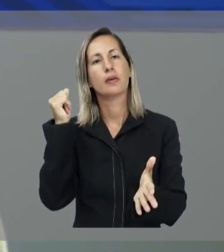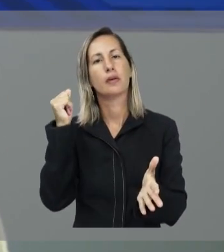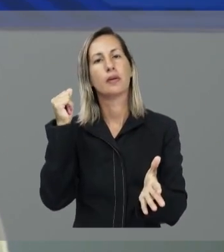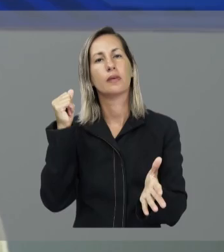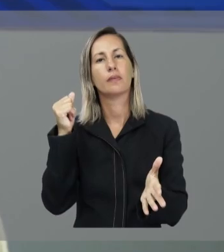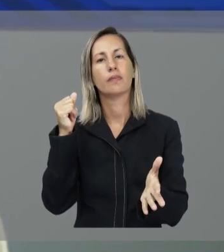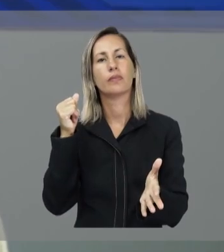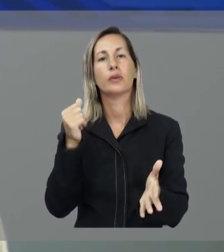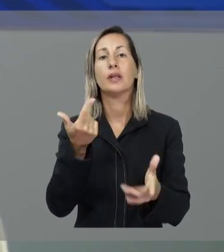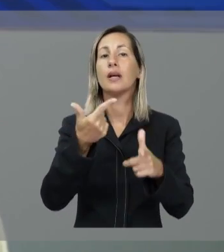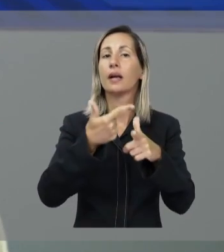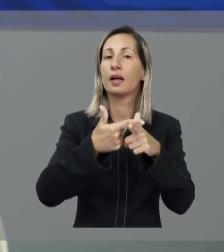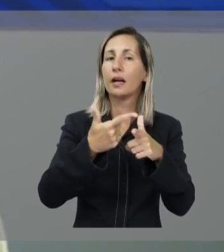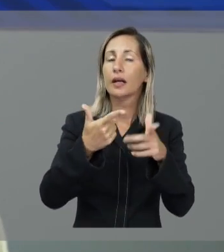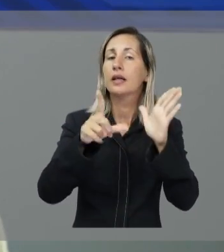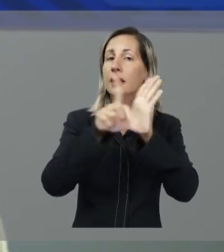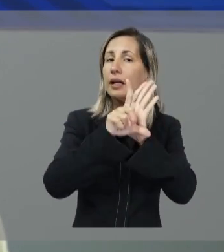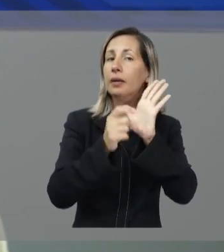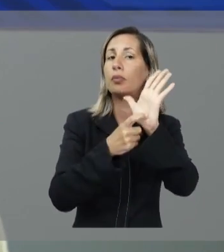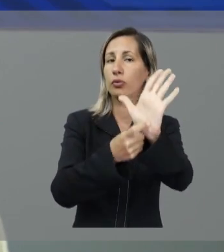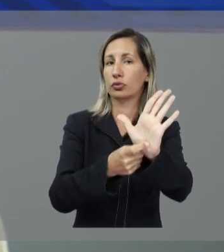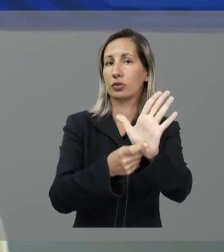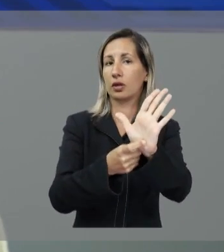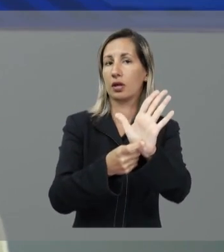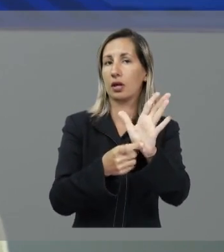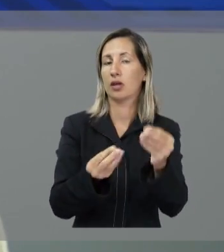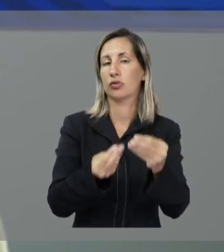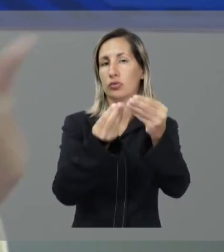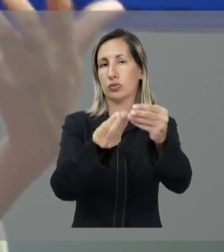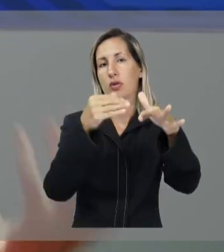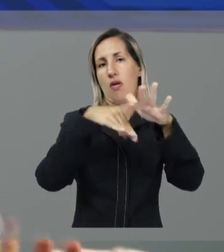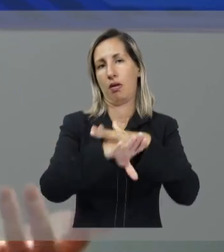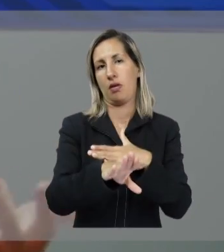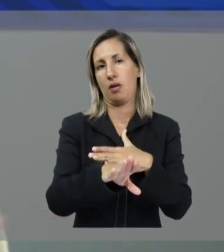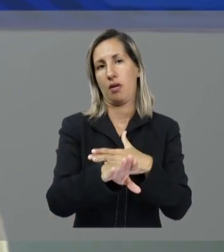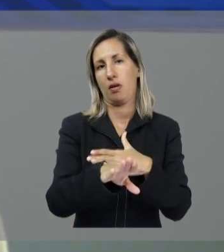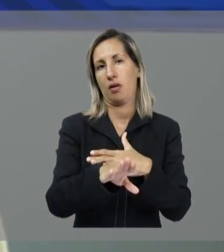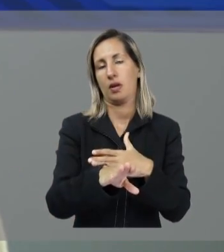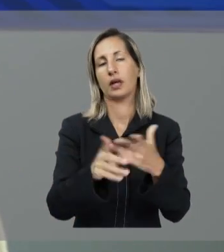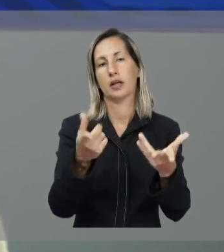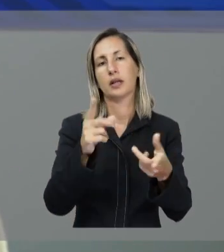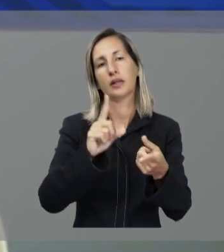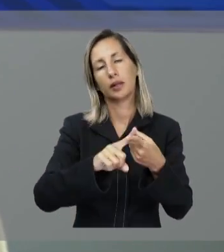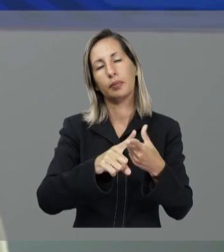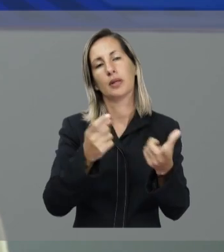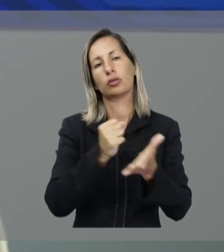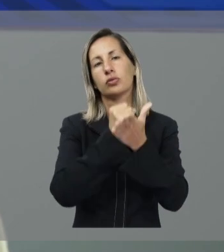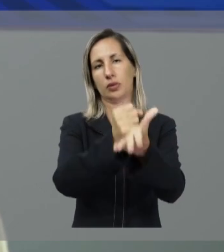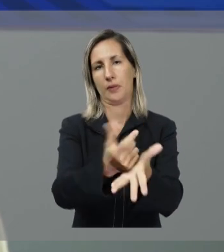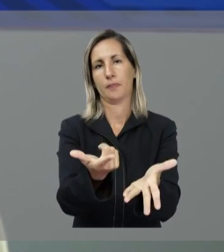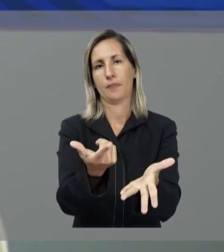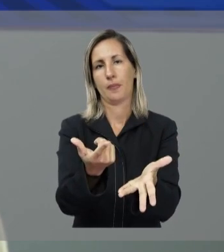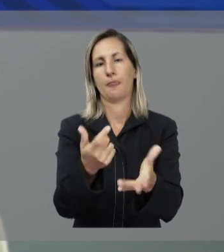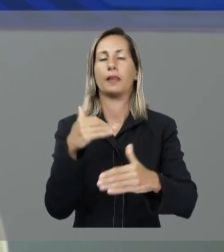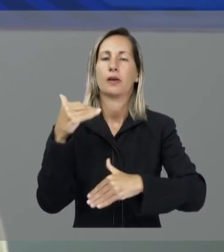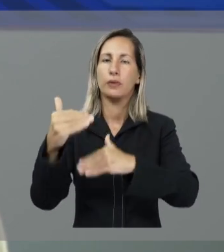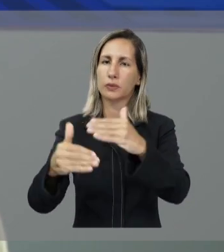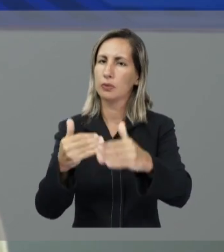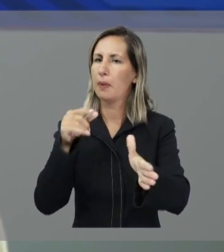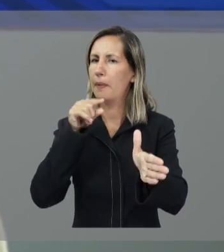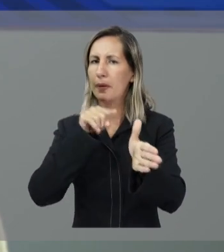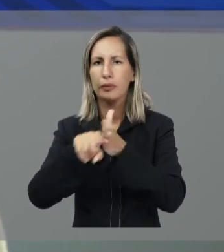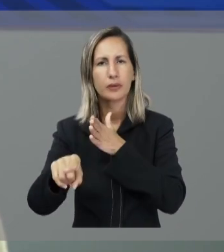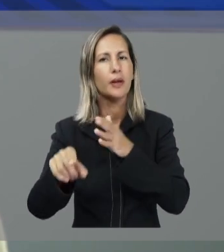os fundos dessa lei, ela vai especificamente para tratar de animais que são abandonados. E aí a gente segue Aqui você pode